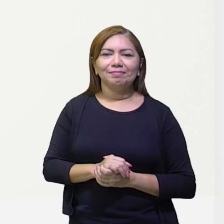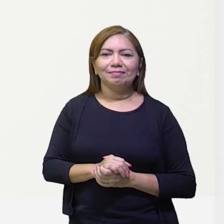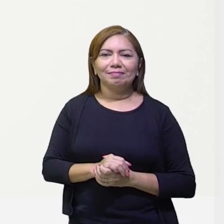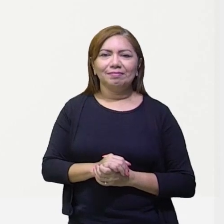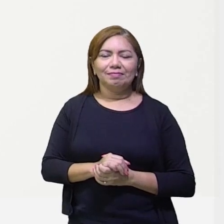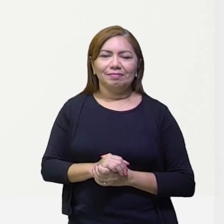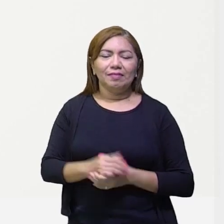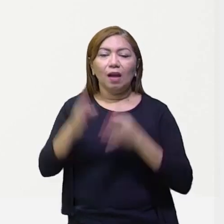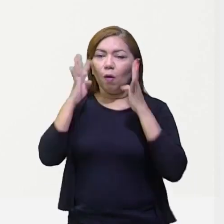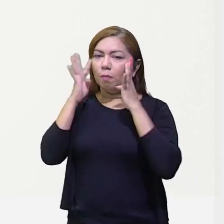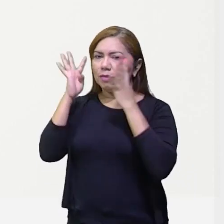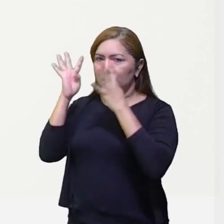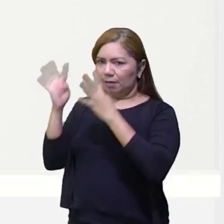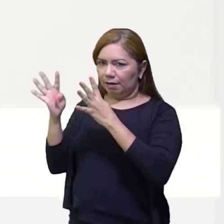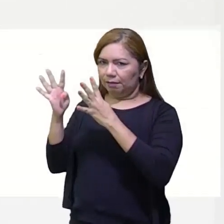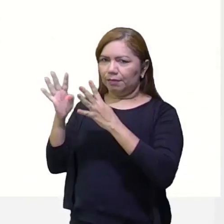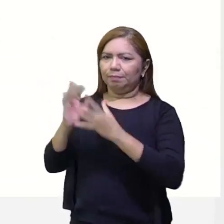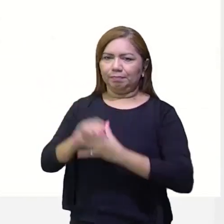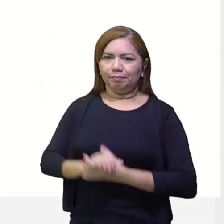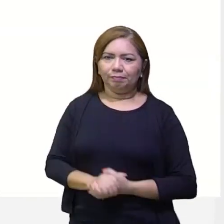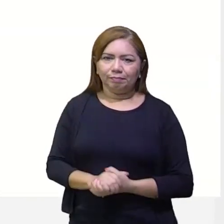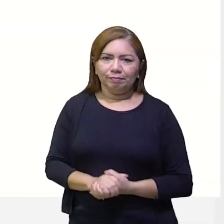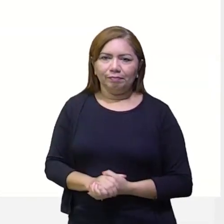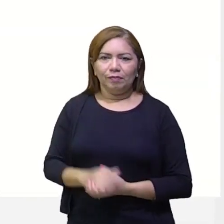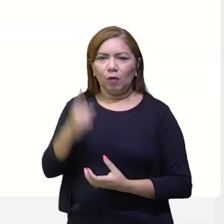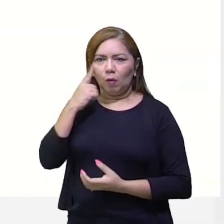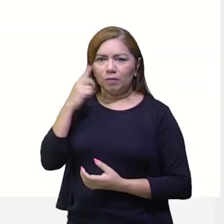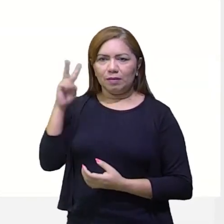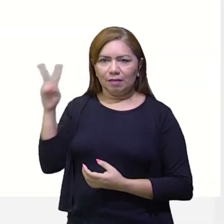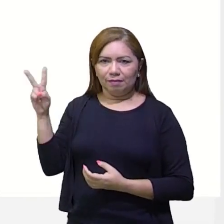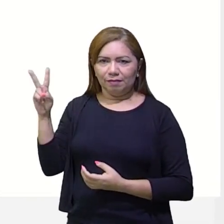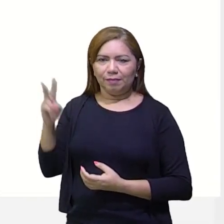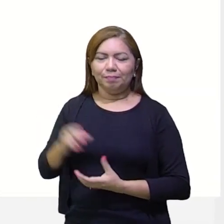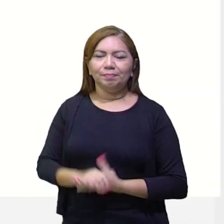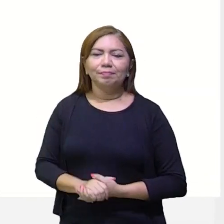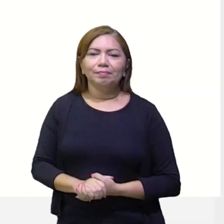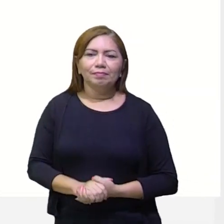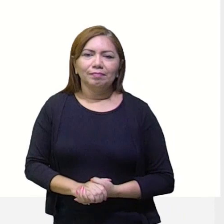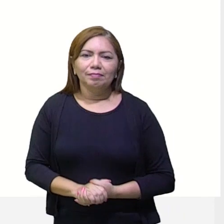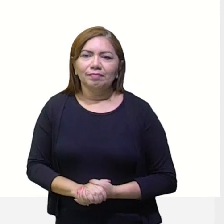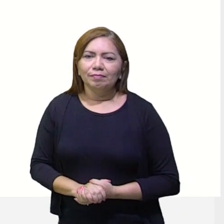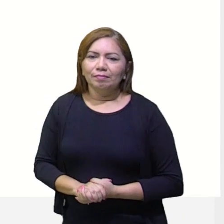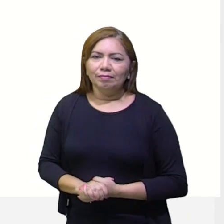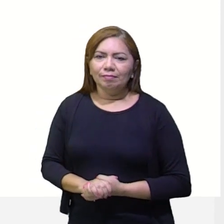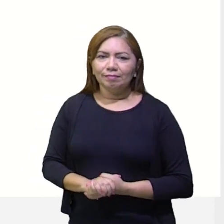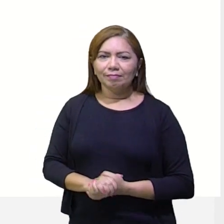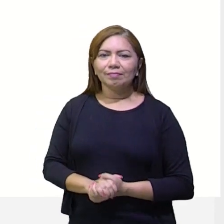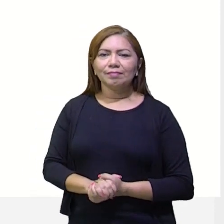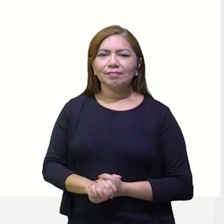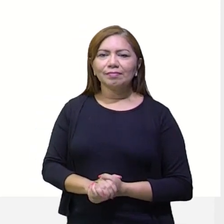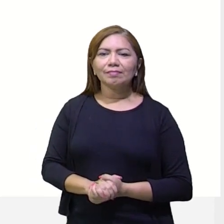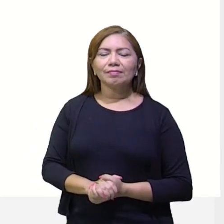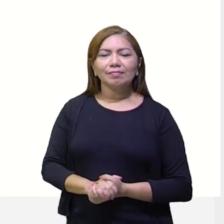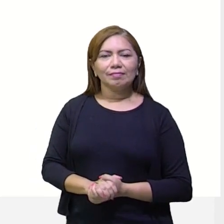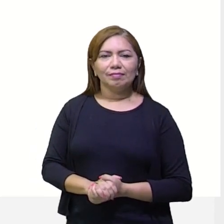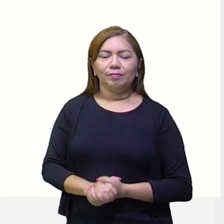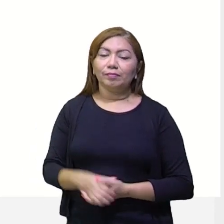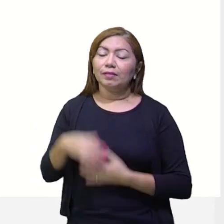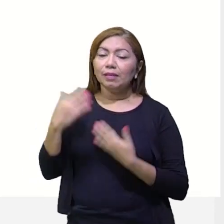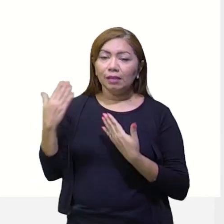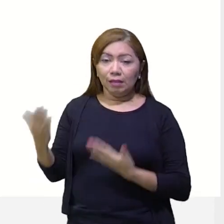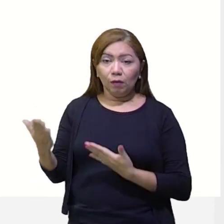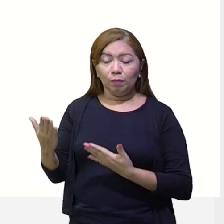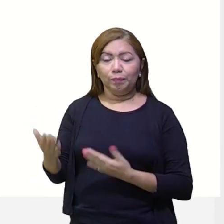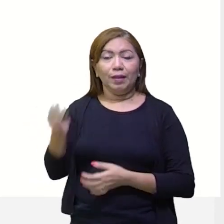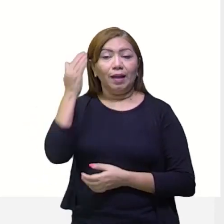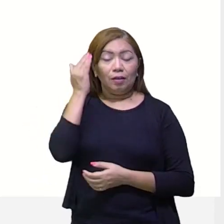Vamos só observar algumas coisinhas interessantes aqui sobre a divisão. Vamos lá. Então, nós vimos aí que